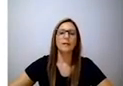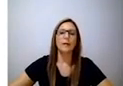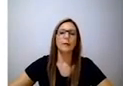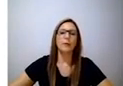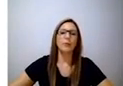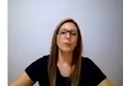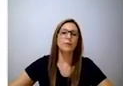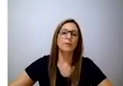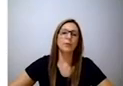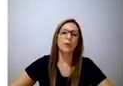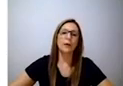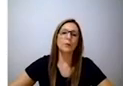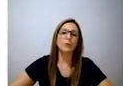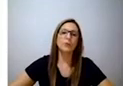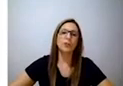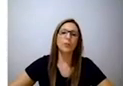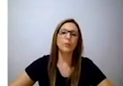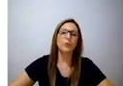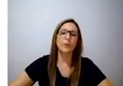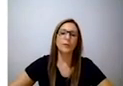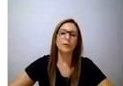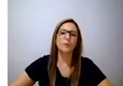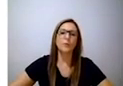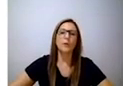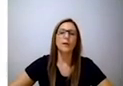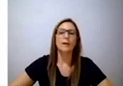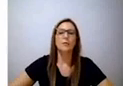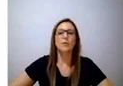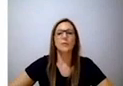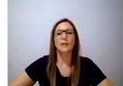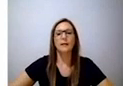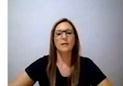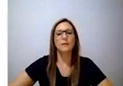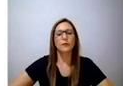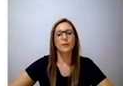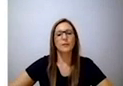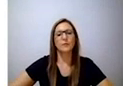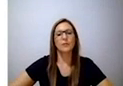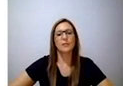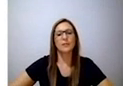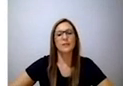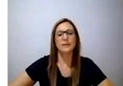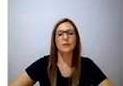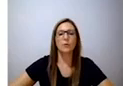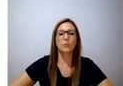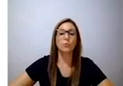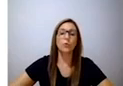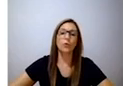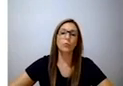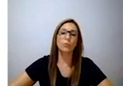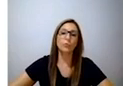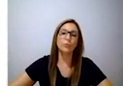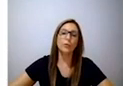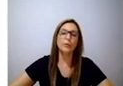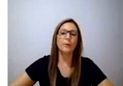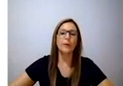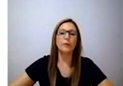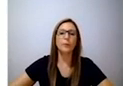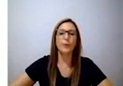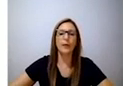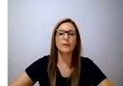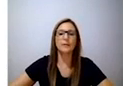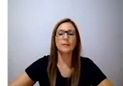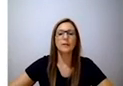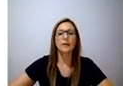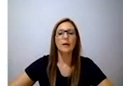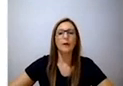há a predominância de 4 tipos no Brasil, associadas à formação de cânceres no colo do útero e também do